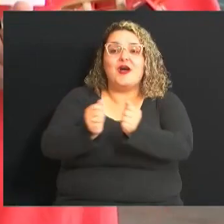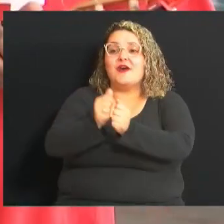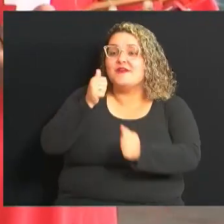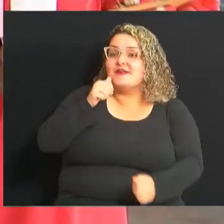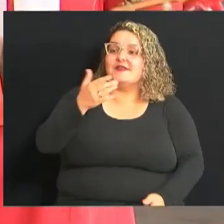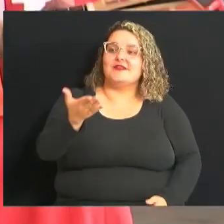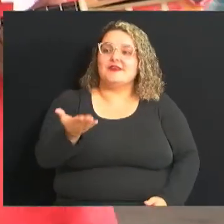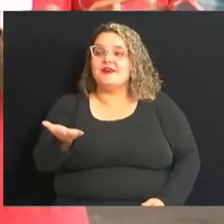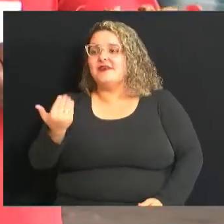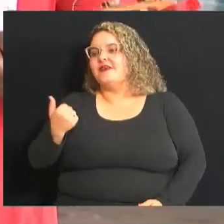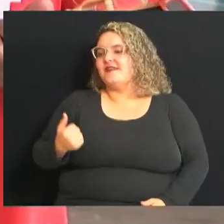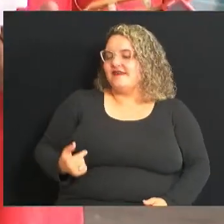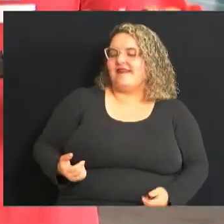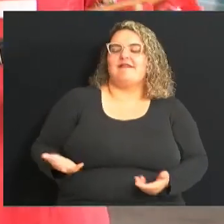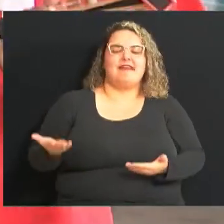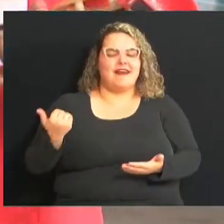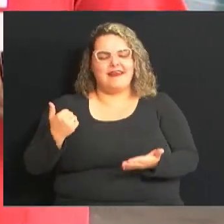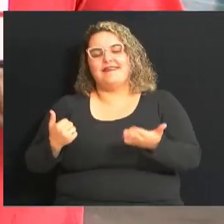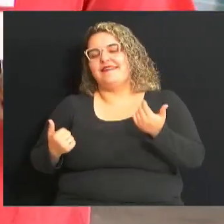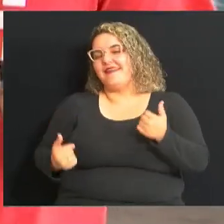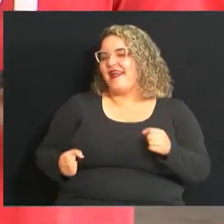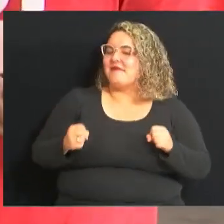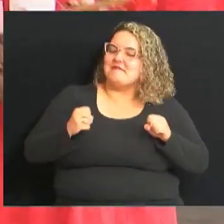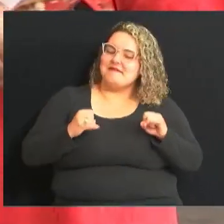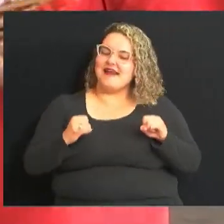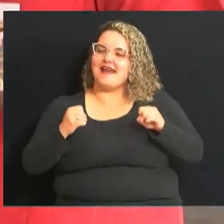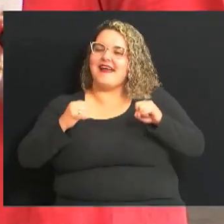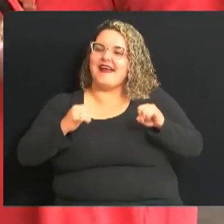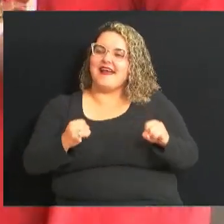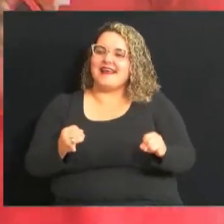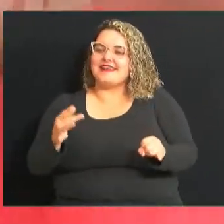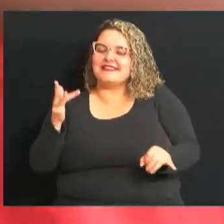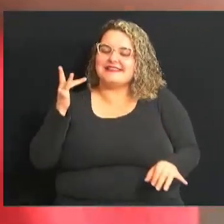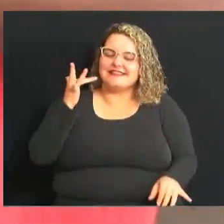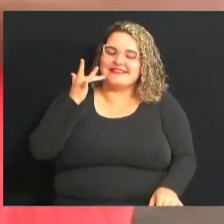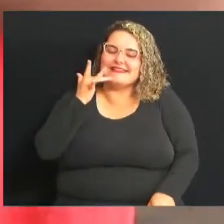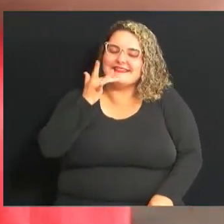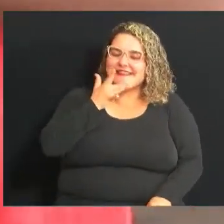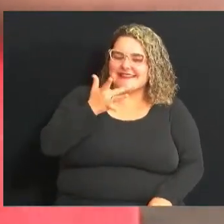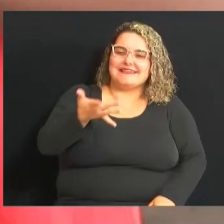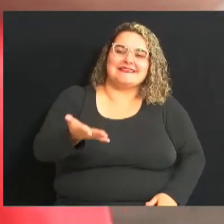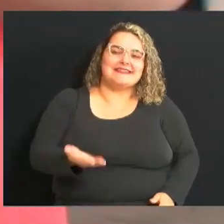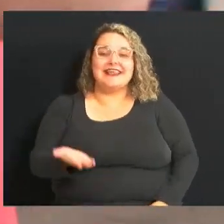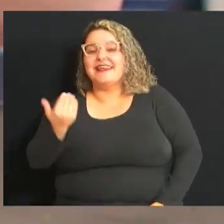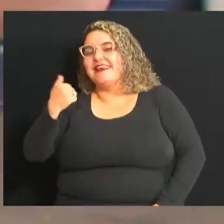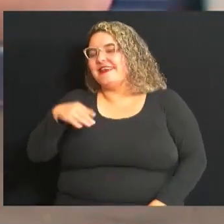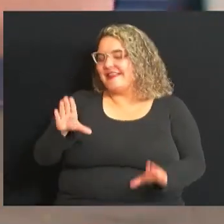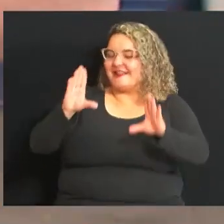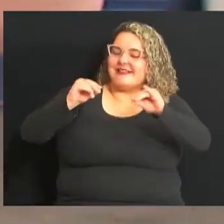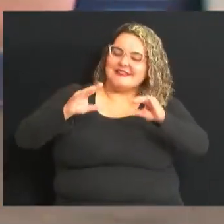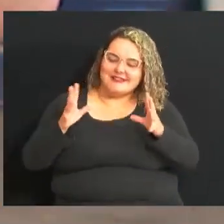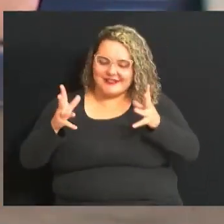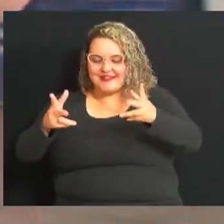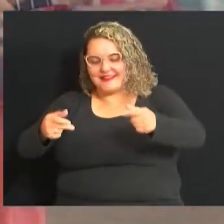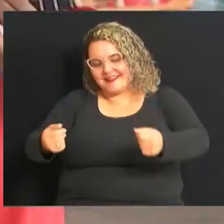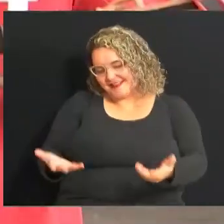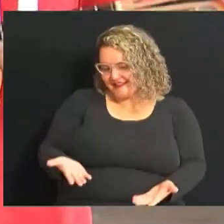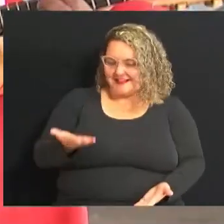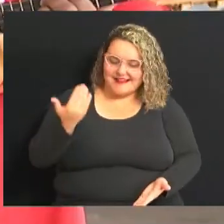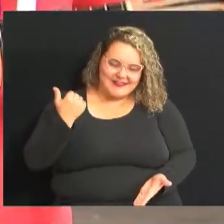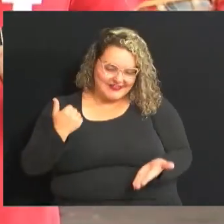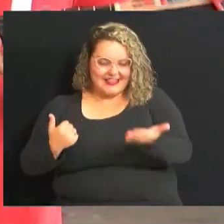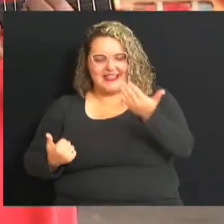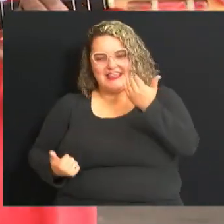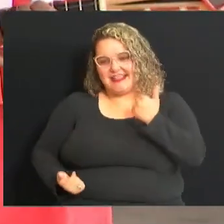Eu vou a noite toda, noite toda, noite toda. Gostosinho, ó. Eu vou a noite toda, noite toda, noite toda, noite toda.